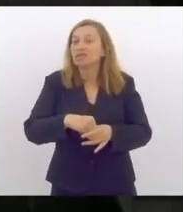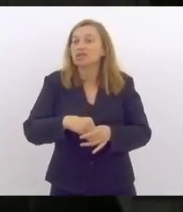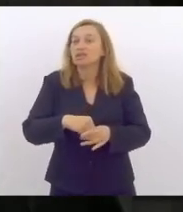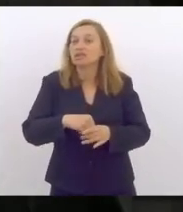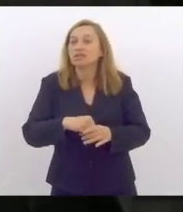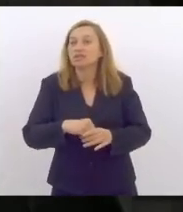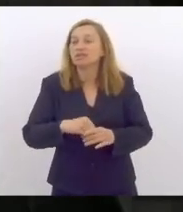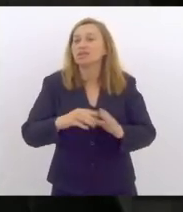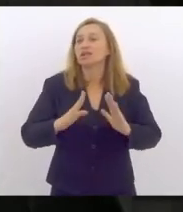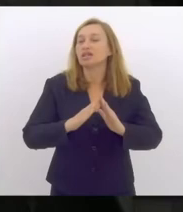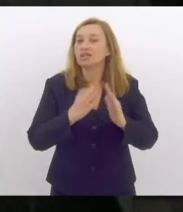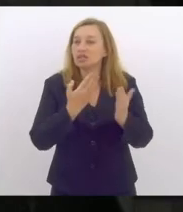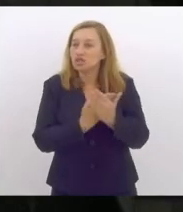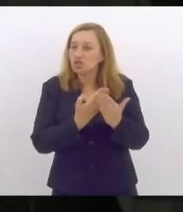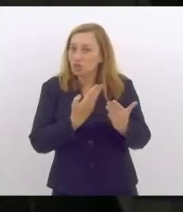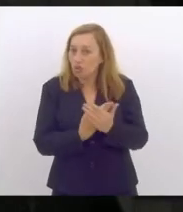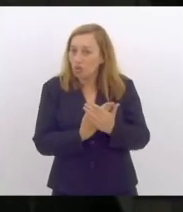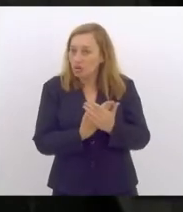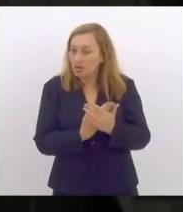curricular de forma